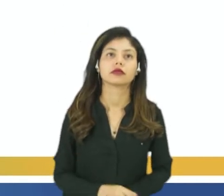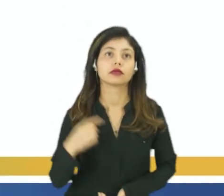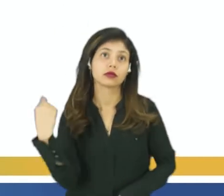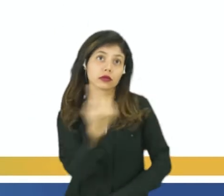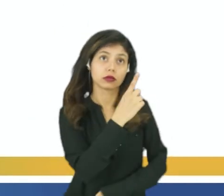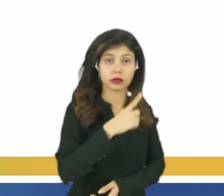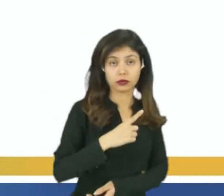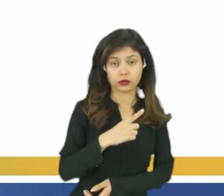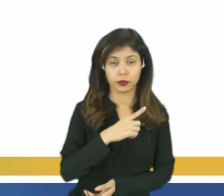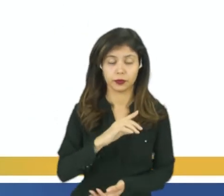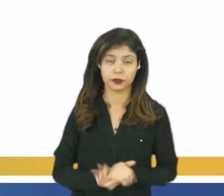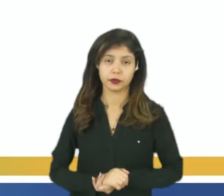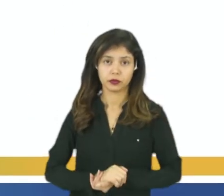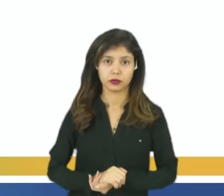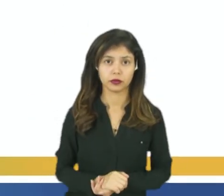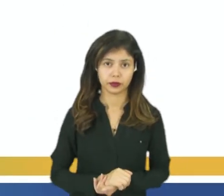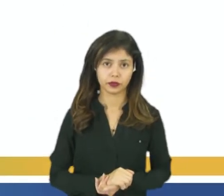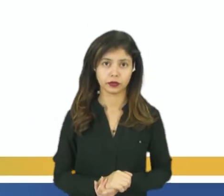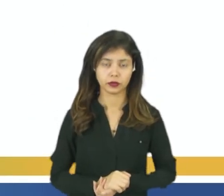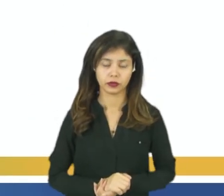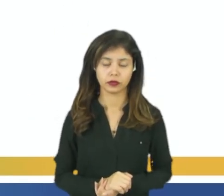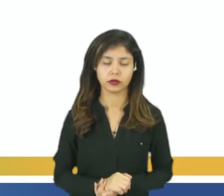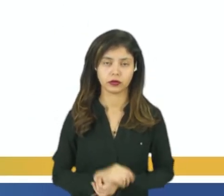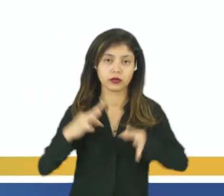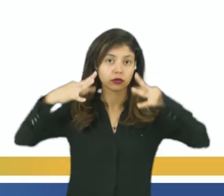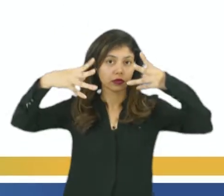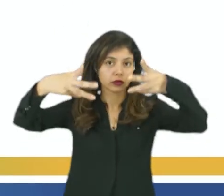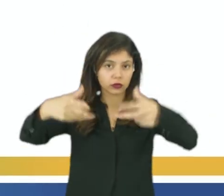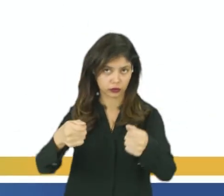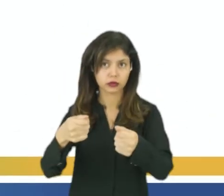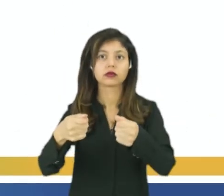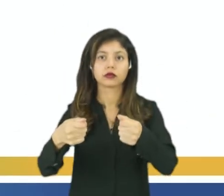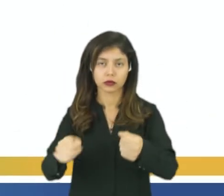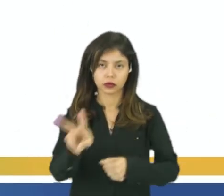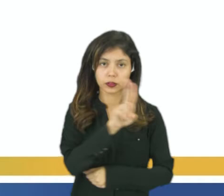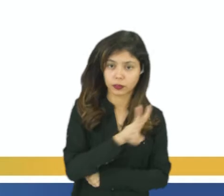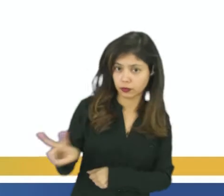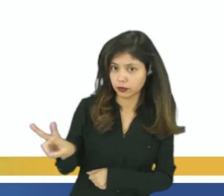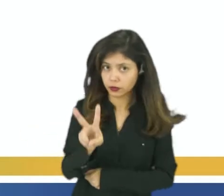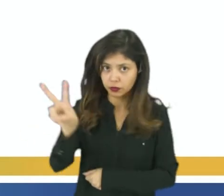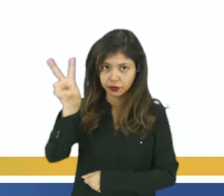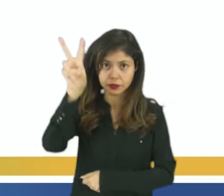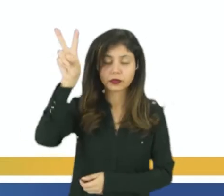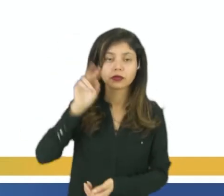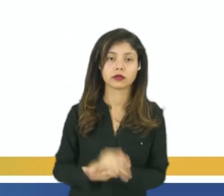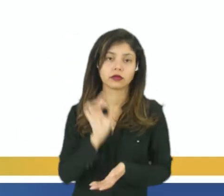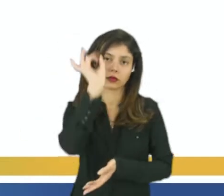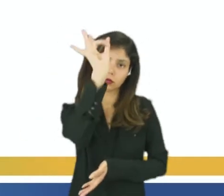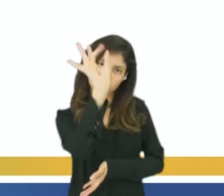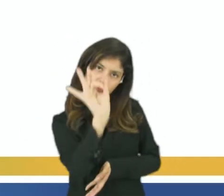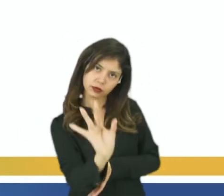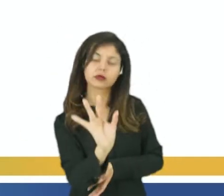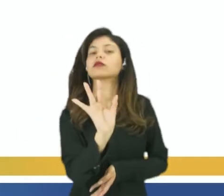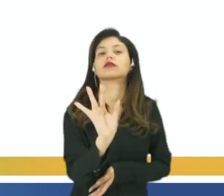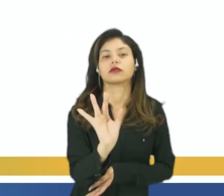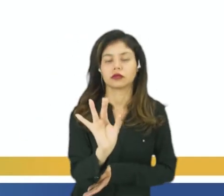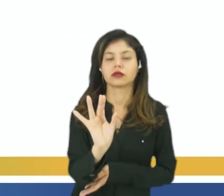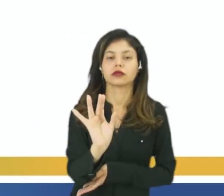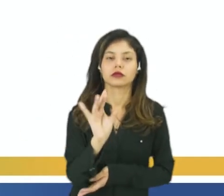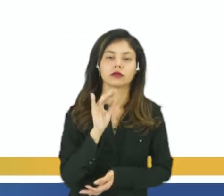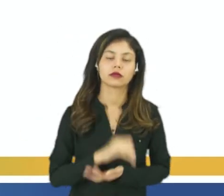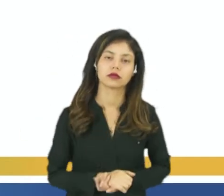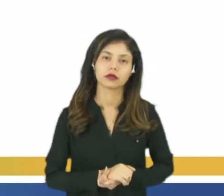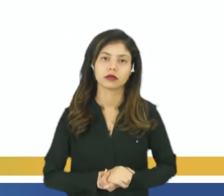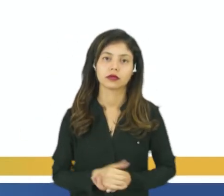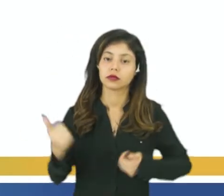nós temos... Então, vou pegar todos esses valores de cada incógnita